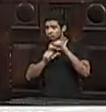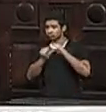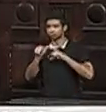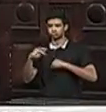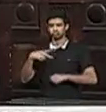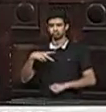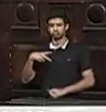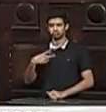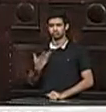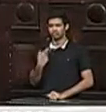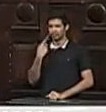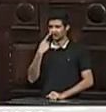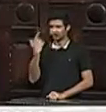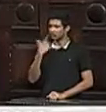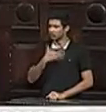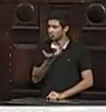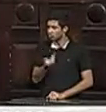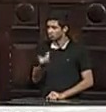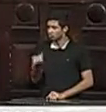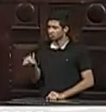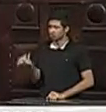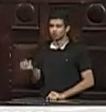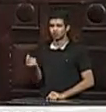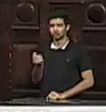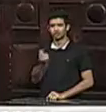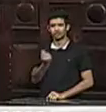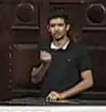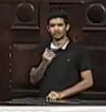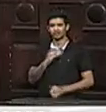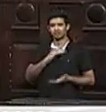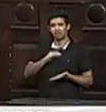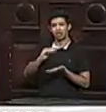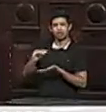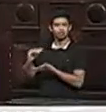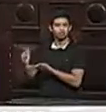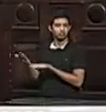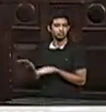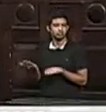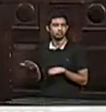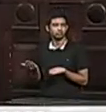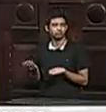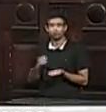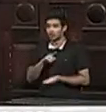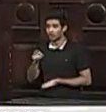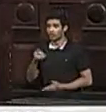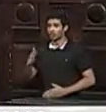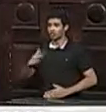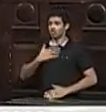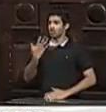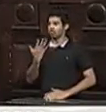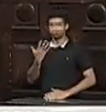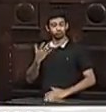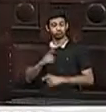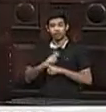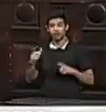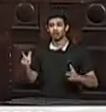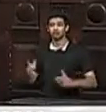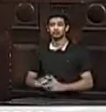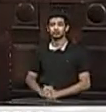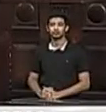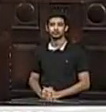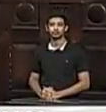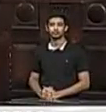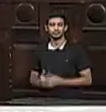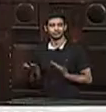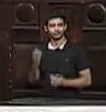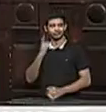confere recursos financeiros a várias instituições. Então, o susto é muito grande. Então, o